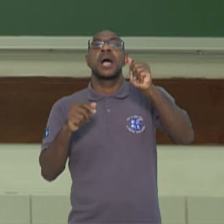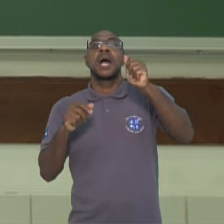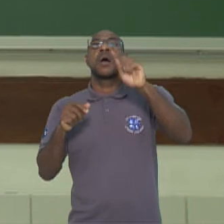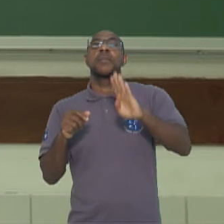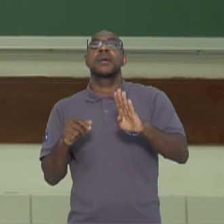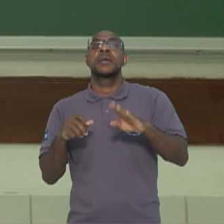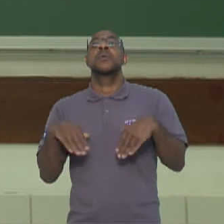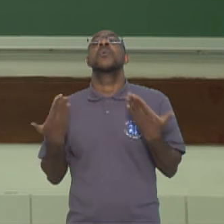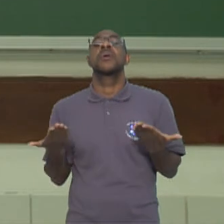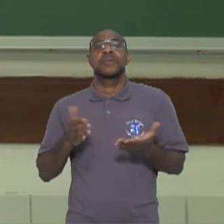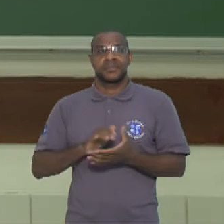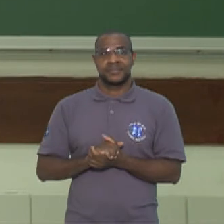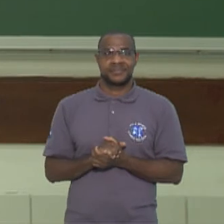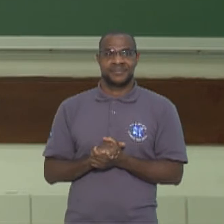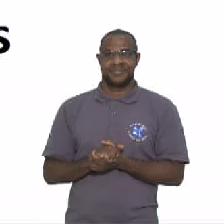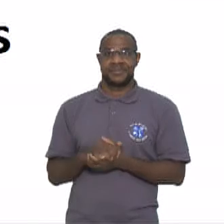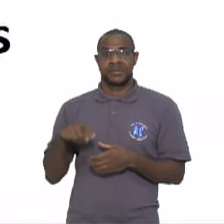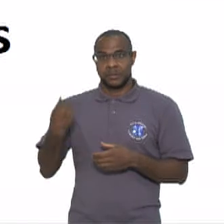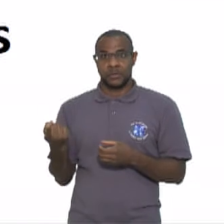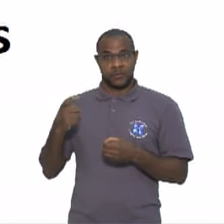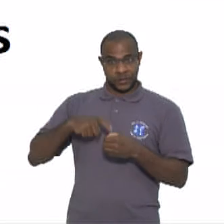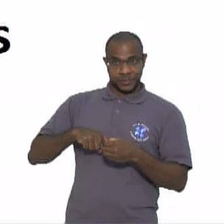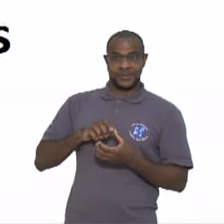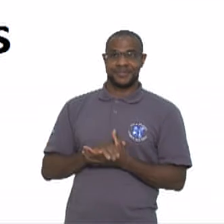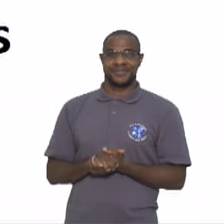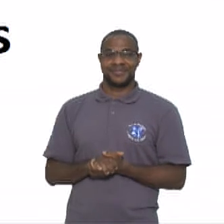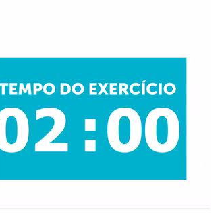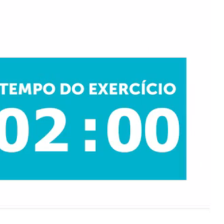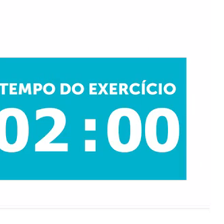etc. Já retornamos.